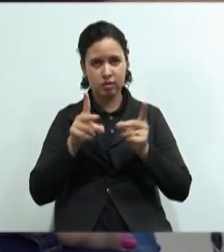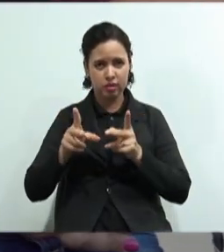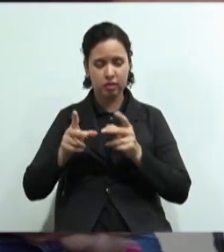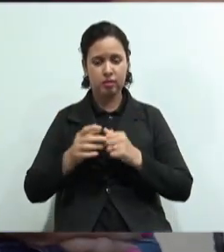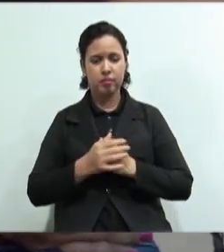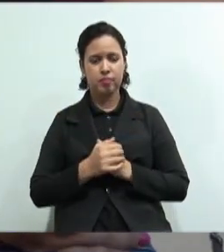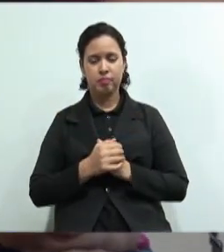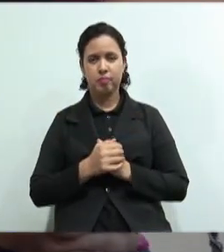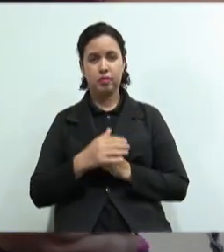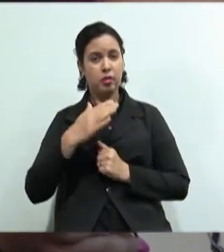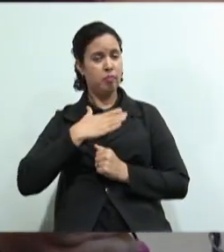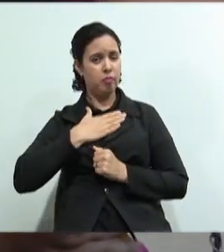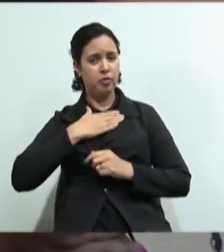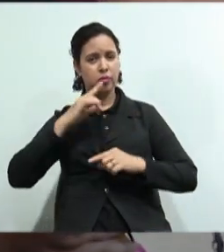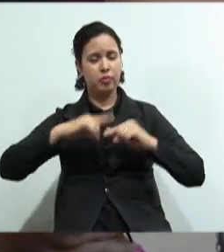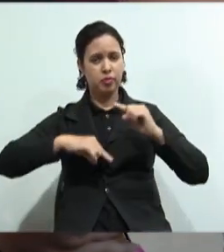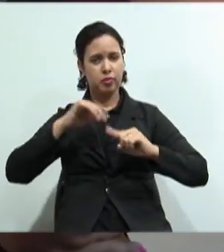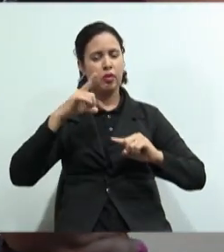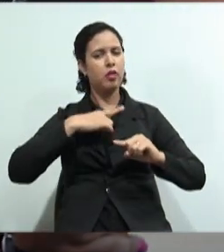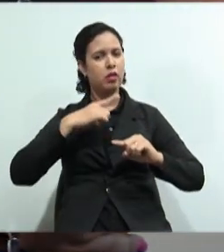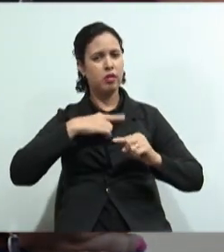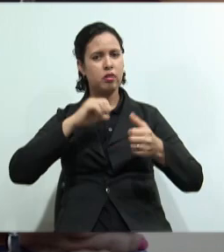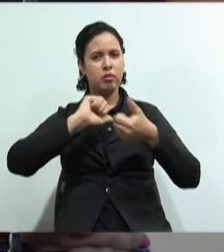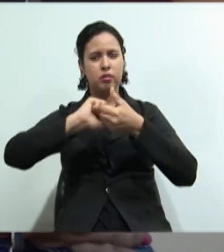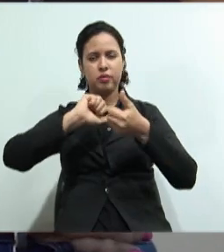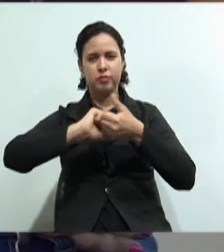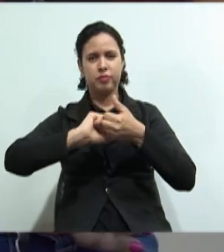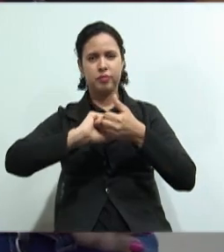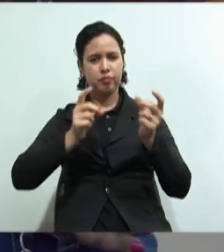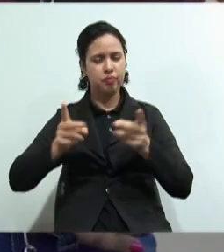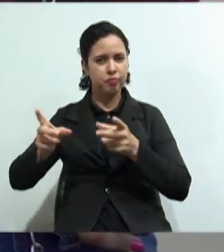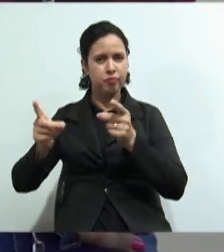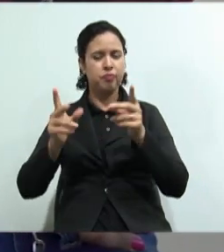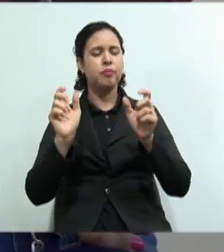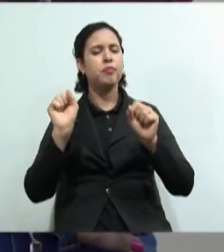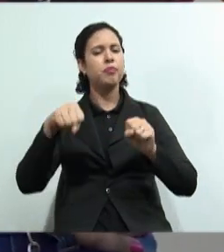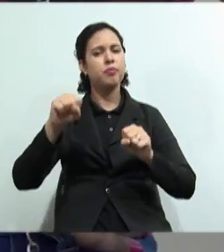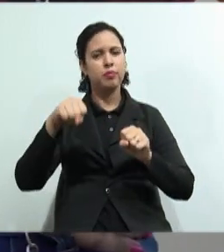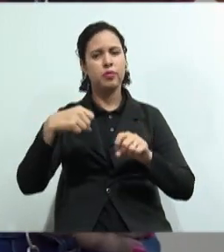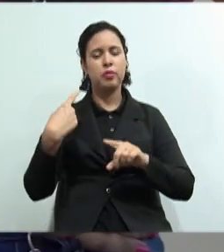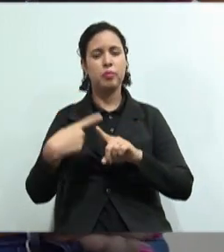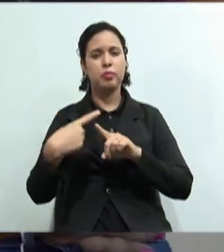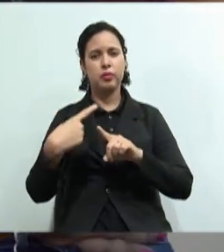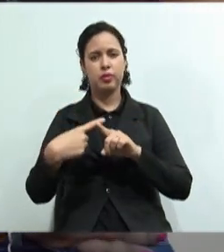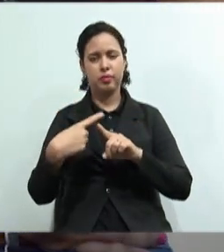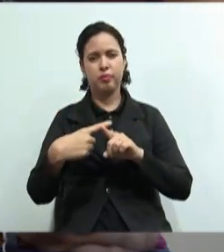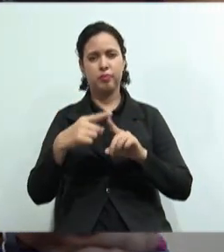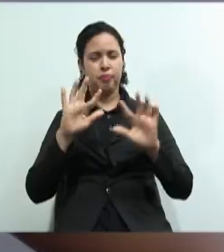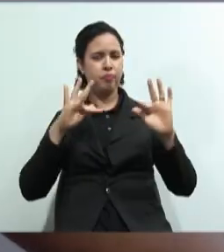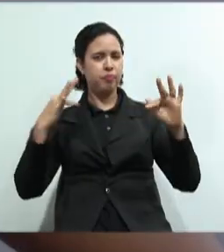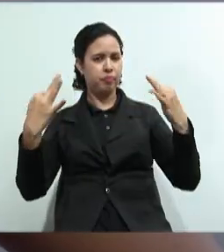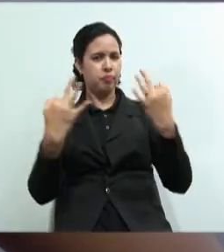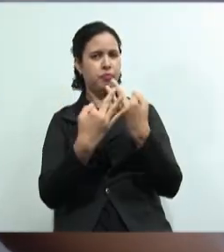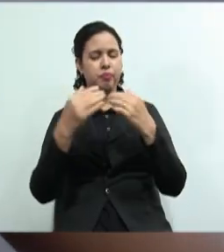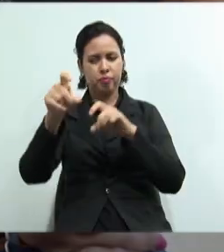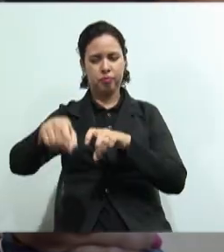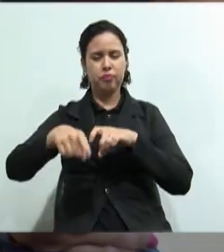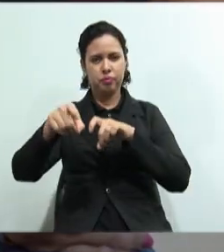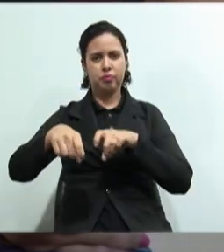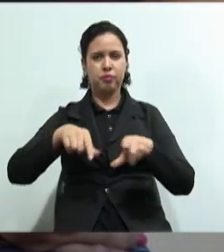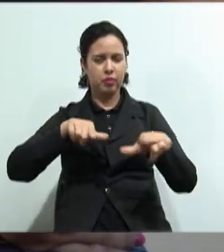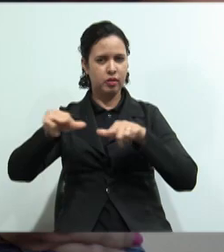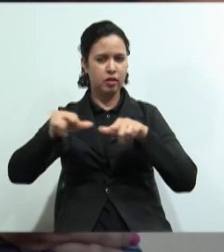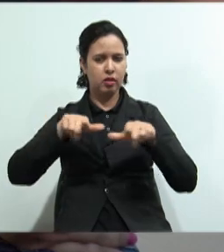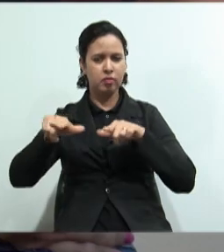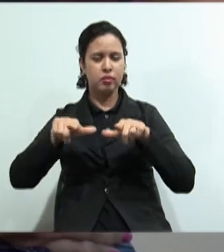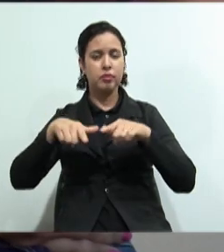Meu produto tem qualidade. É claro que vai vender. Ele é produzido, cultivado e colhido pela minha família. É de qualidade. E